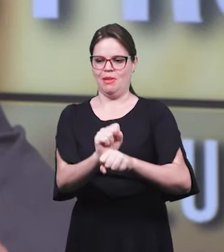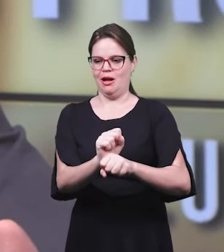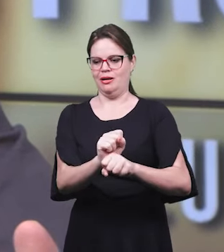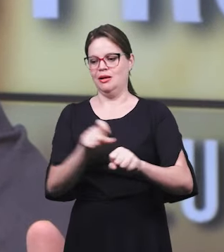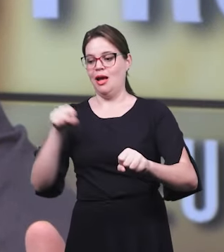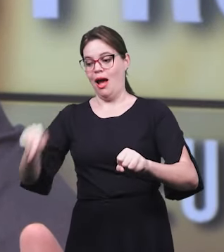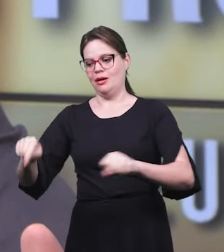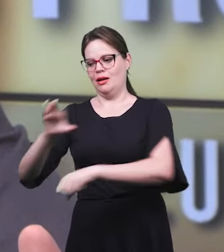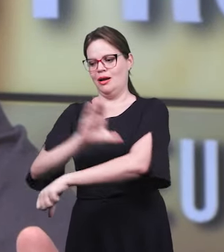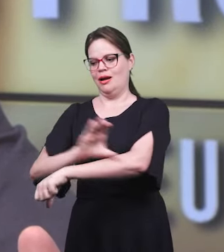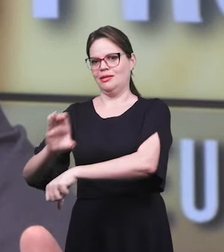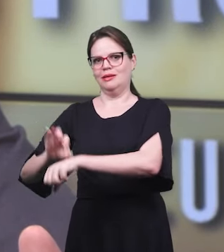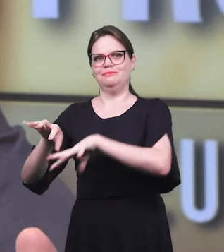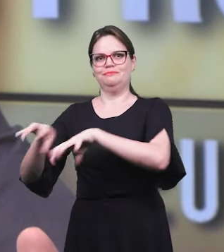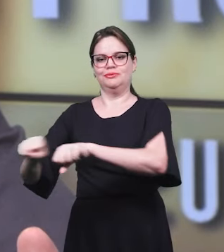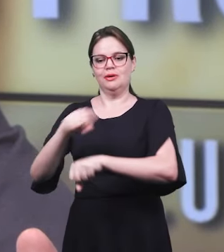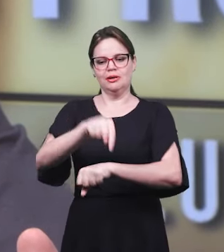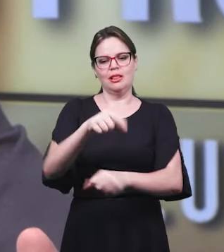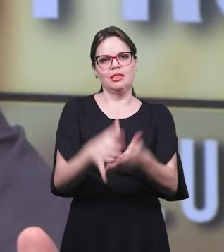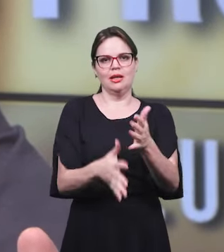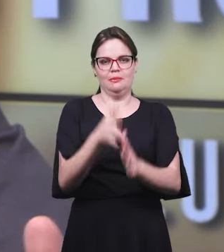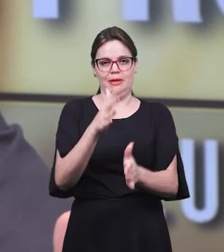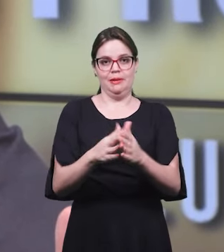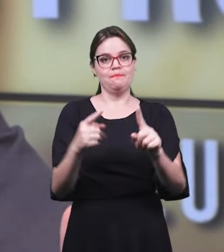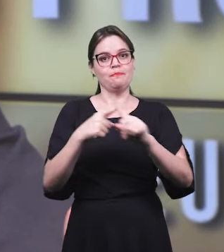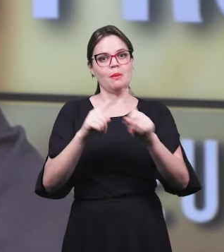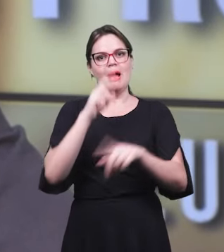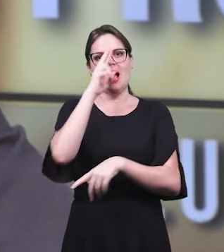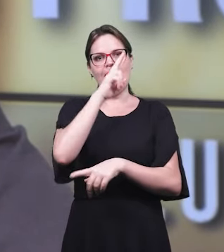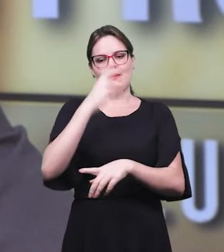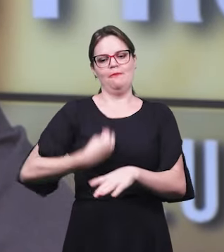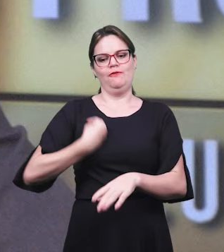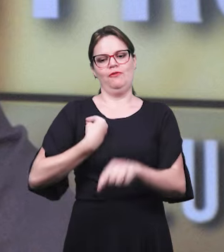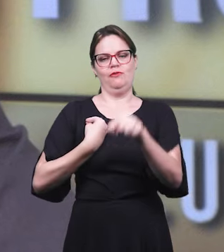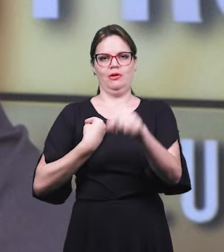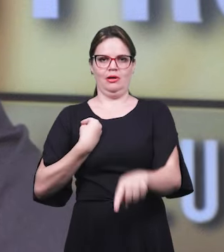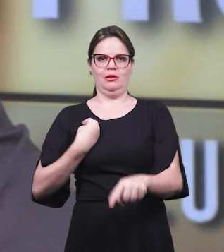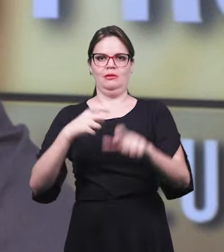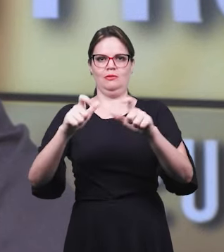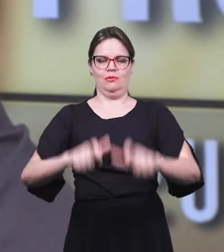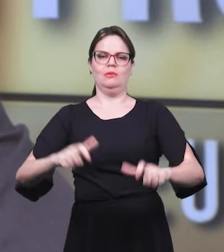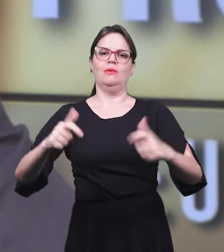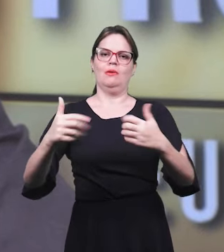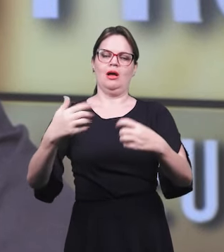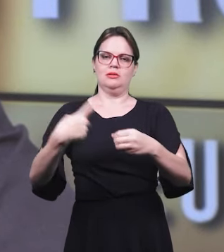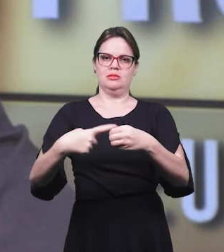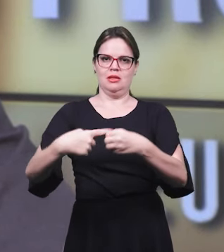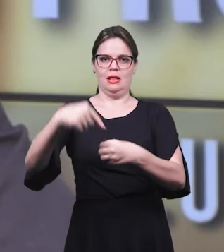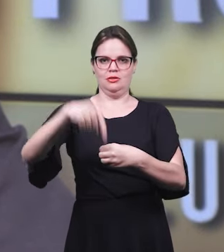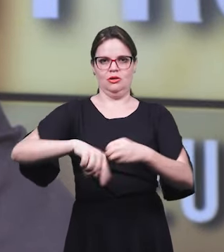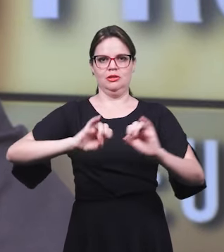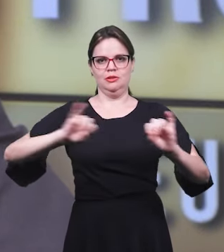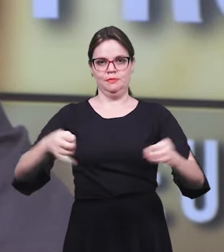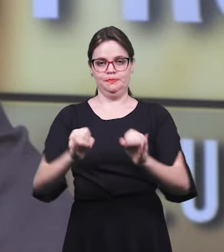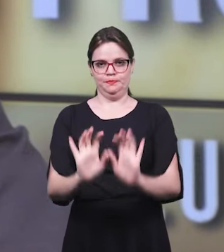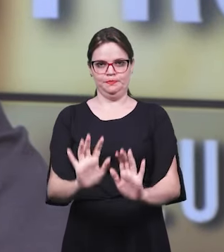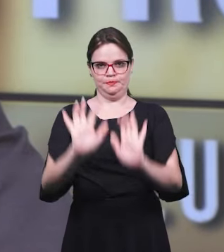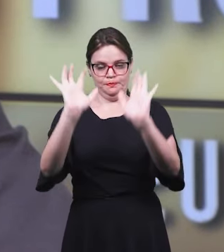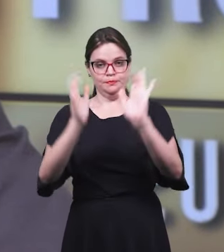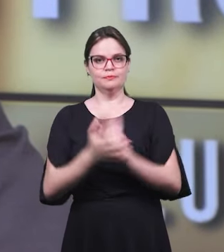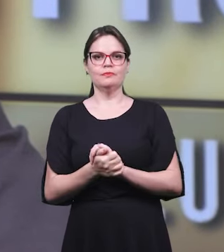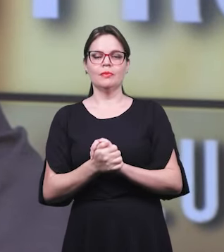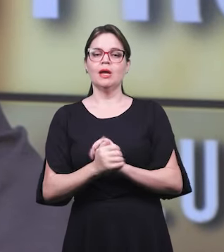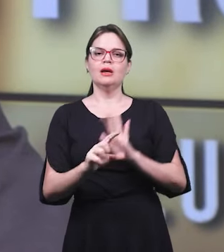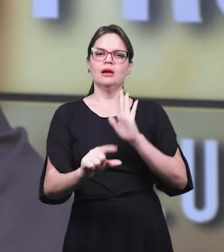que estava sendo vivido ali. Tanto que ela diz, no versículo 9 do mesmo capítulo, diz